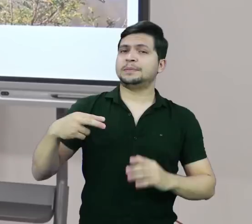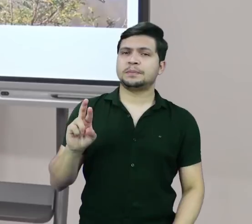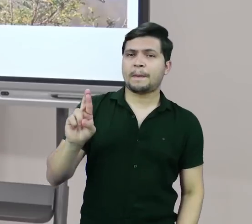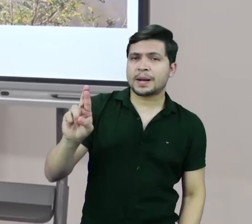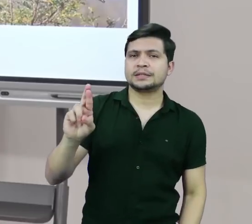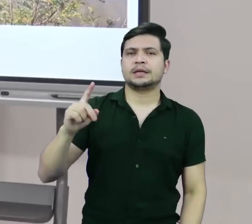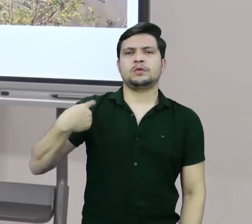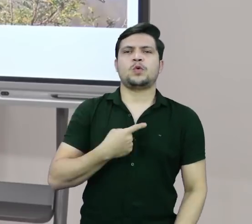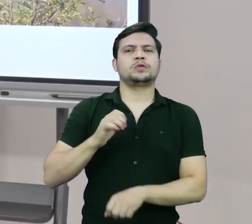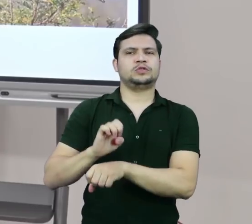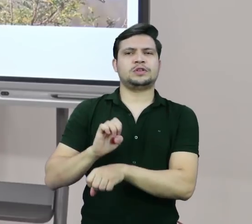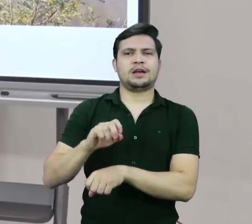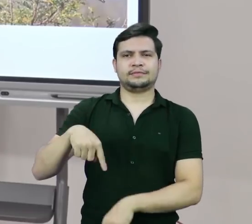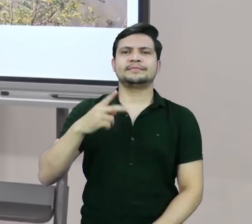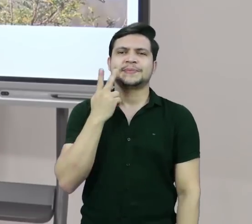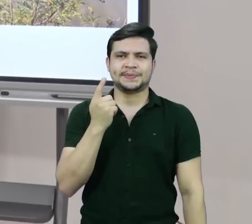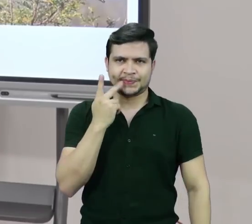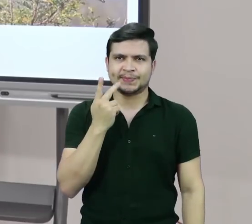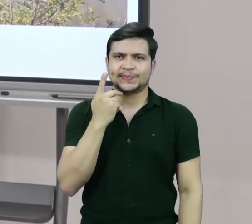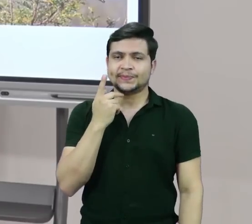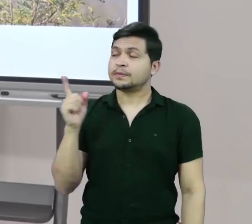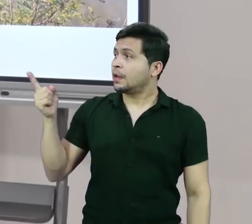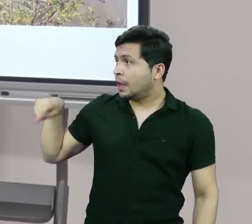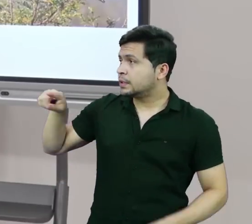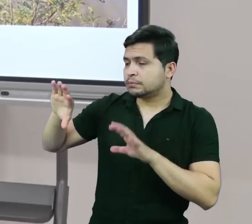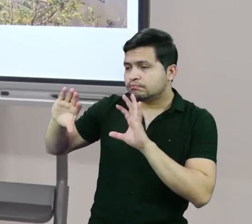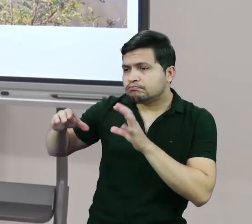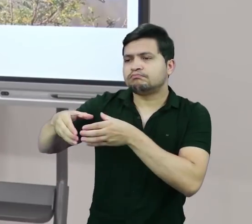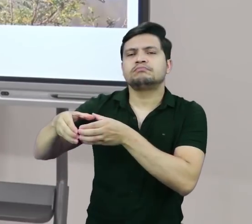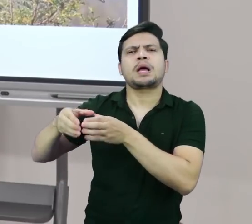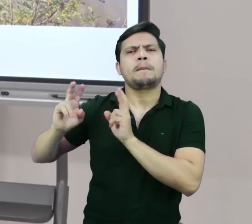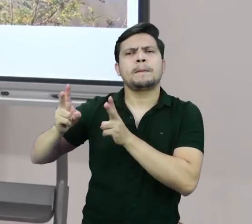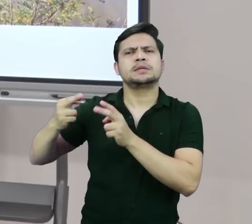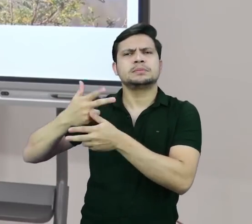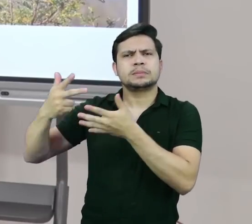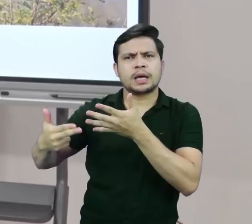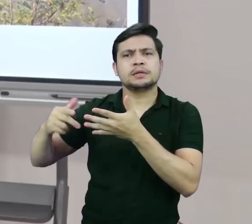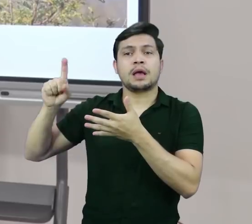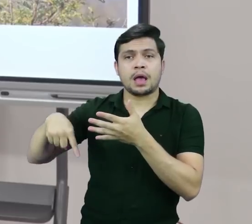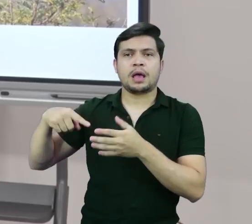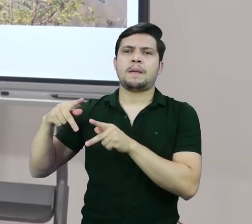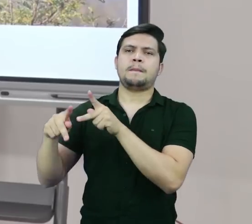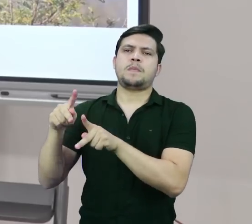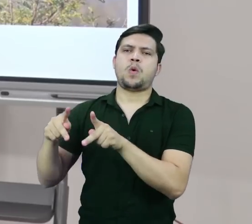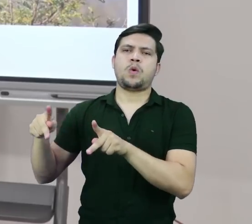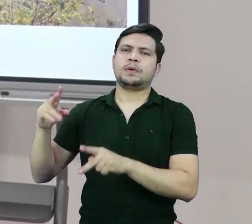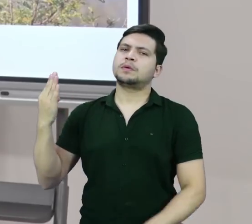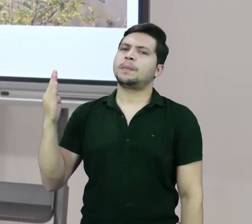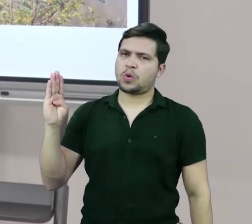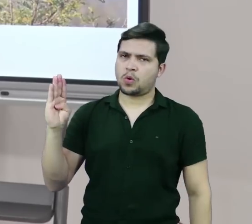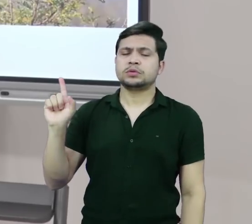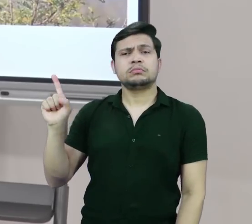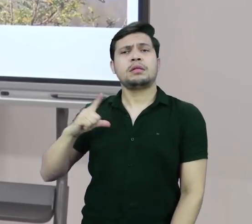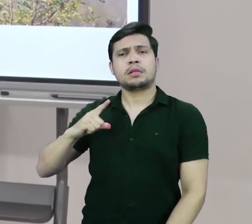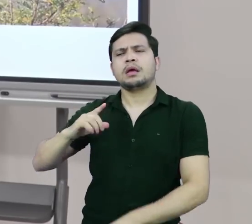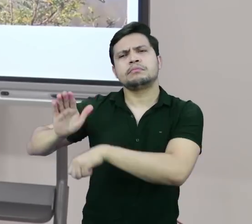Então, esses animais, eles formam uma população biológica, são indivíduos da mesma espécie, né? Eles